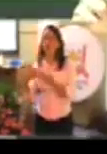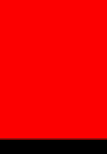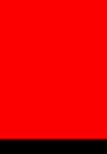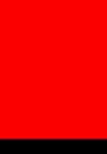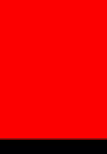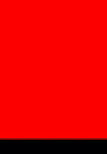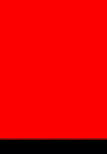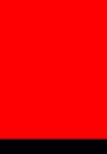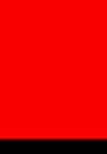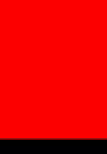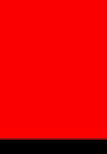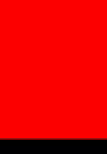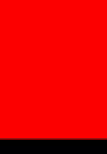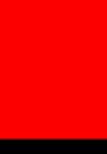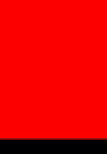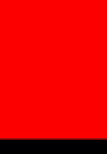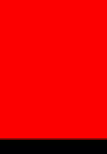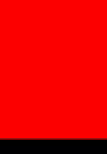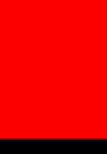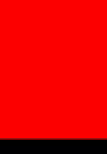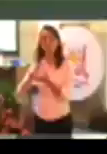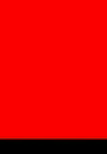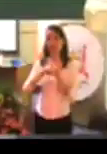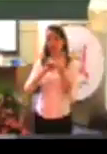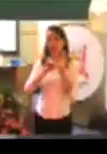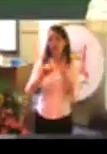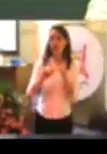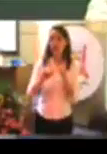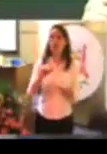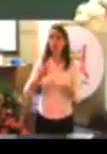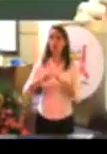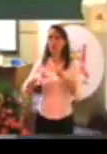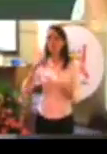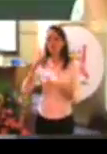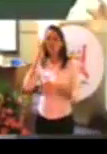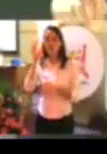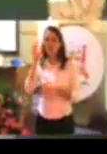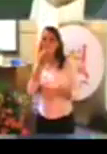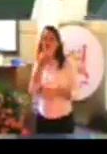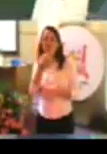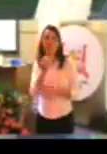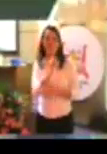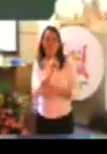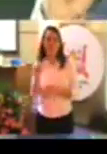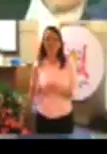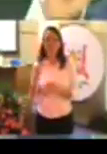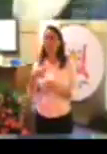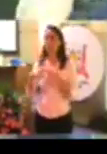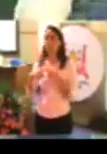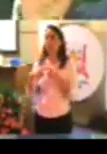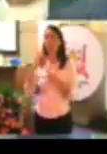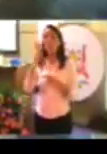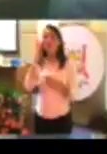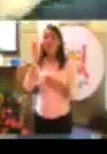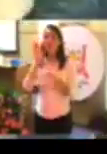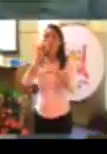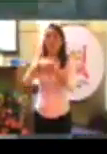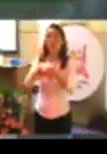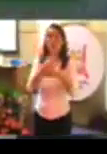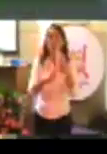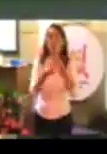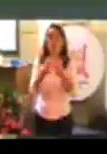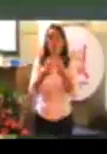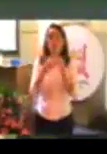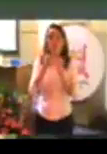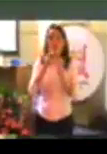for. O poder legislativo, ele é criticado porque as pessoas desconhecem como funciona o